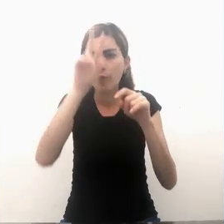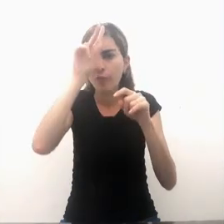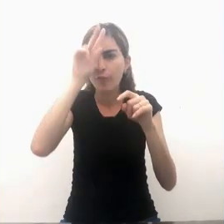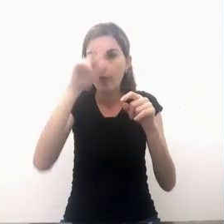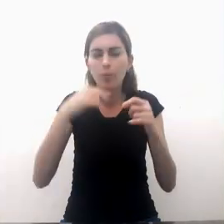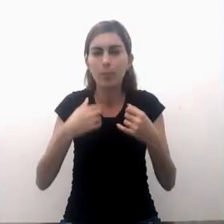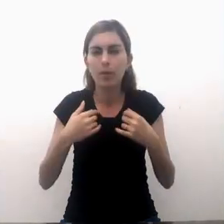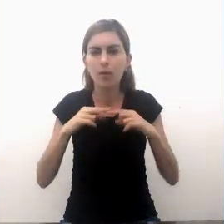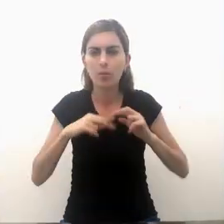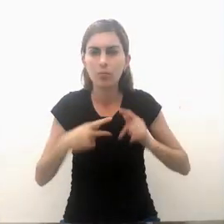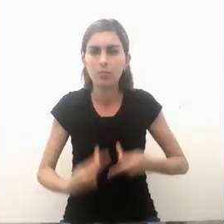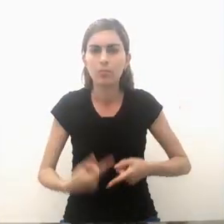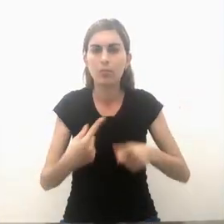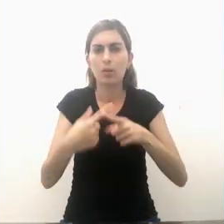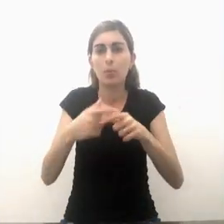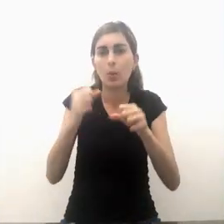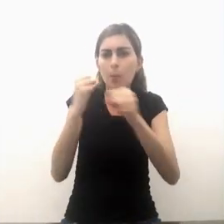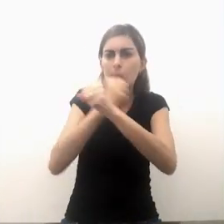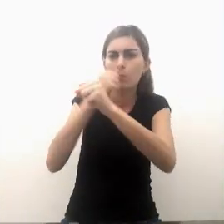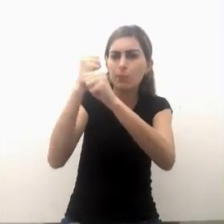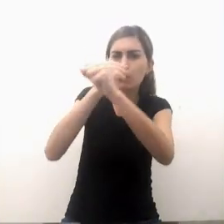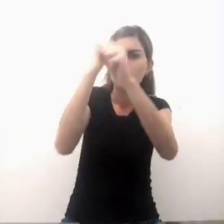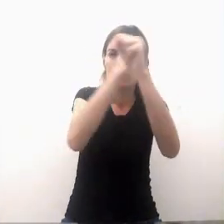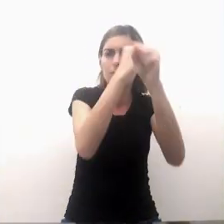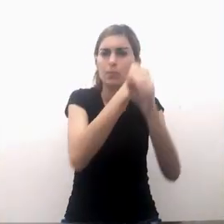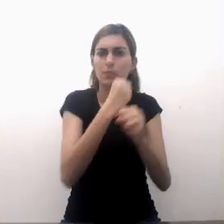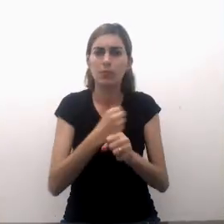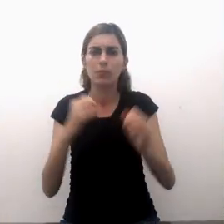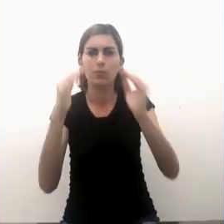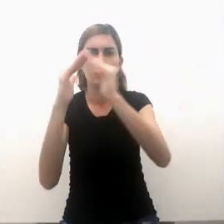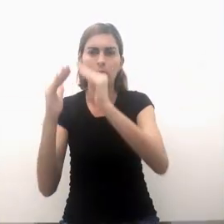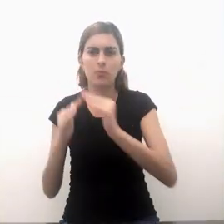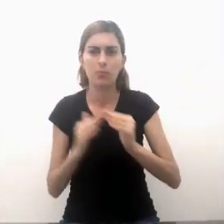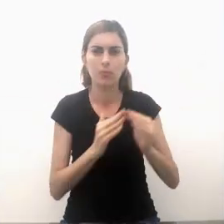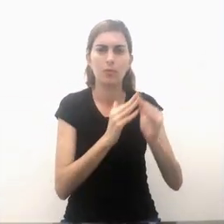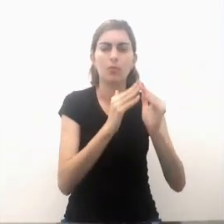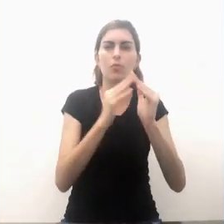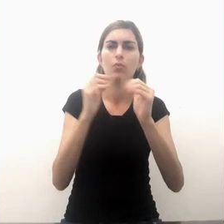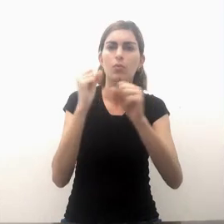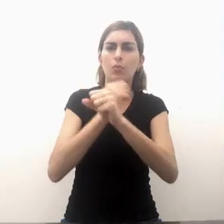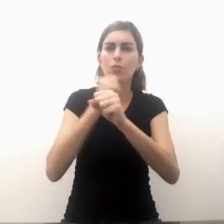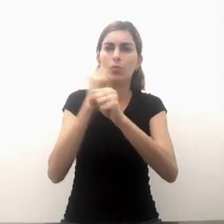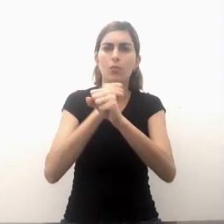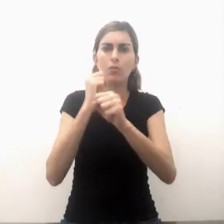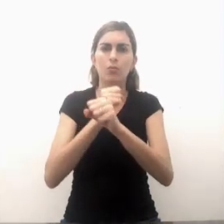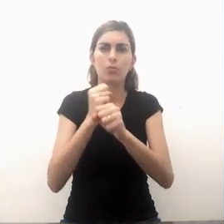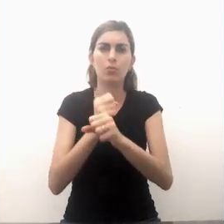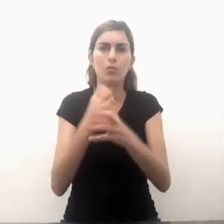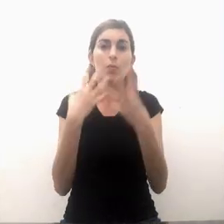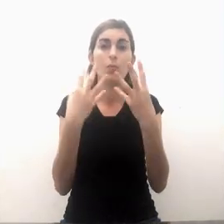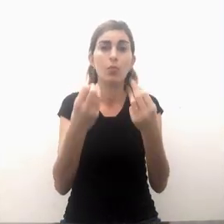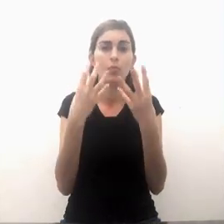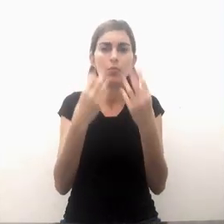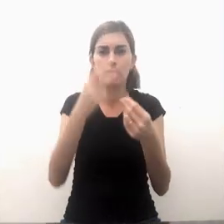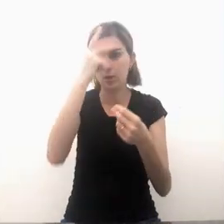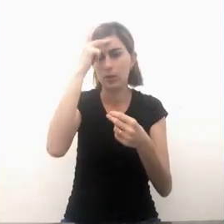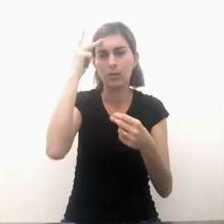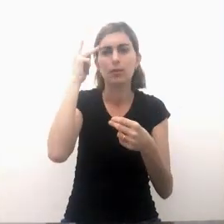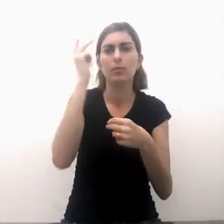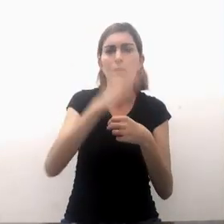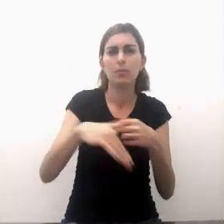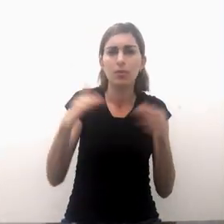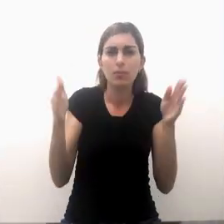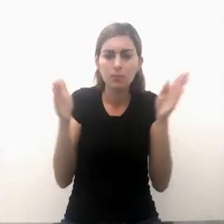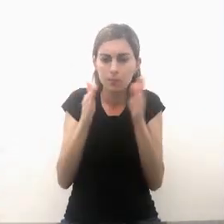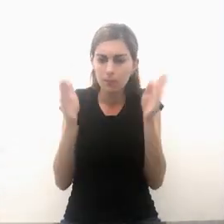formigueiro humano, porque as construções chinesas, né, de moradia são construções que abrigam muitas pessoas em